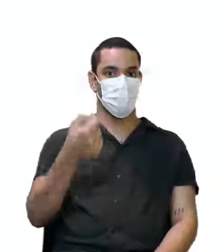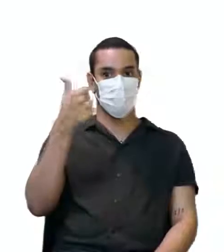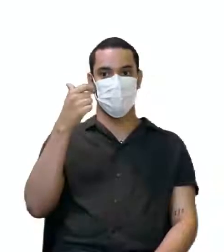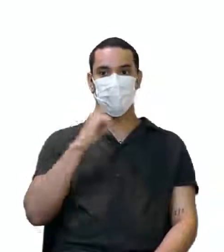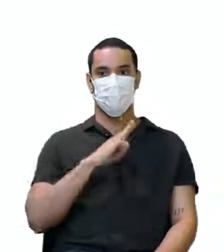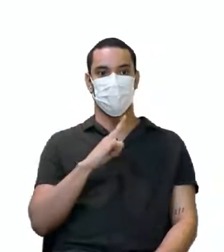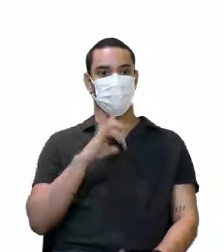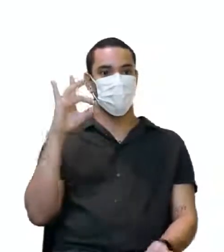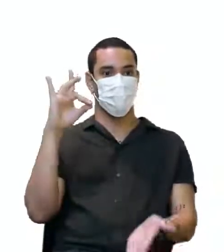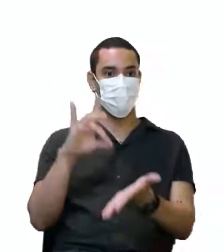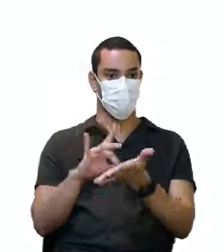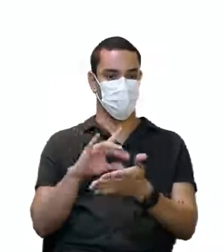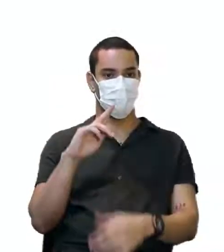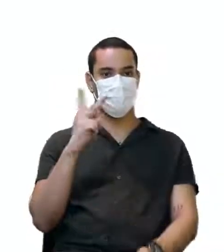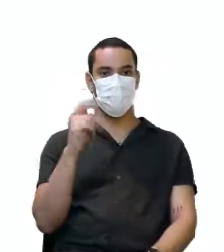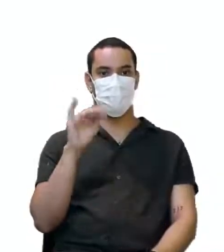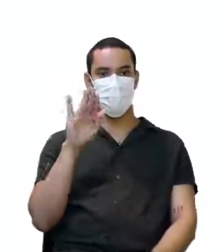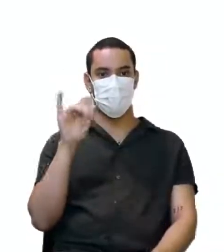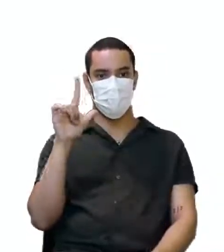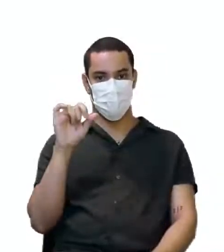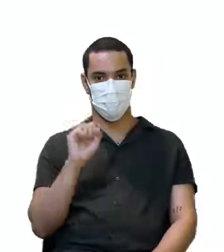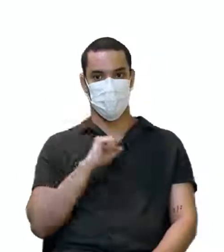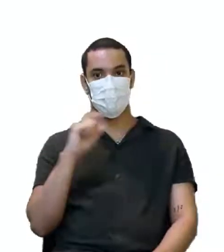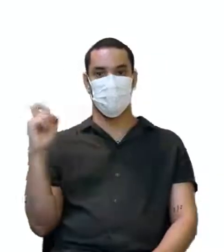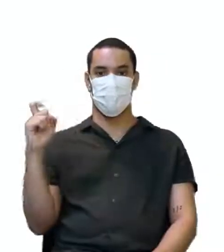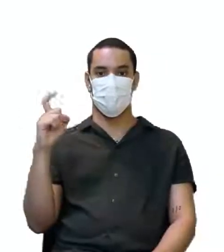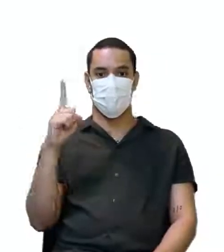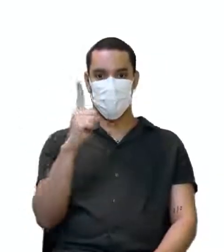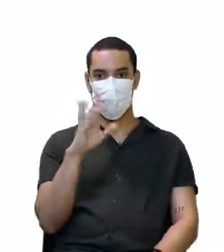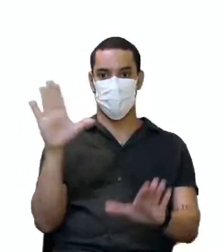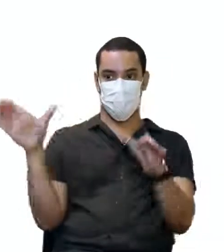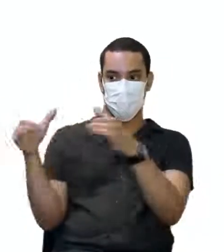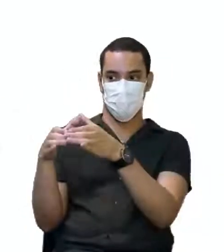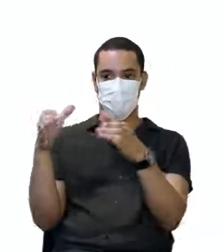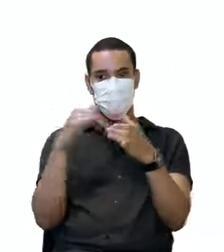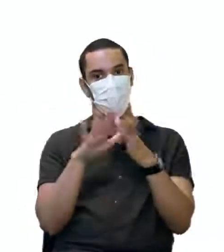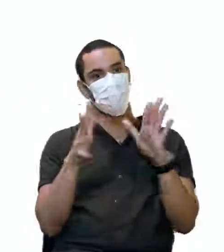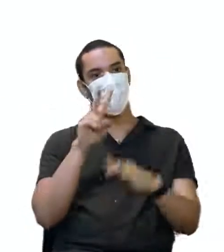era quase tido como verdadeiro que os habilis evoluíram dos Australopithecus